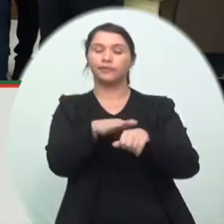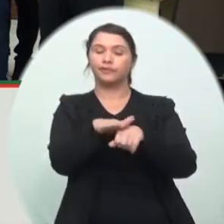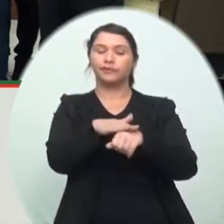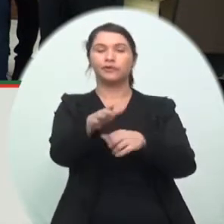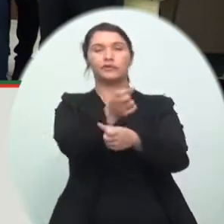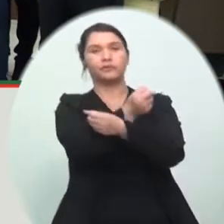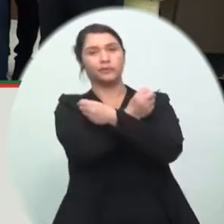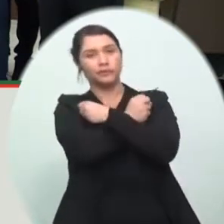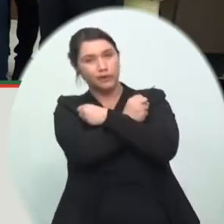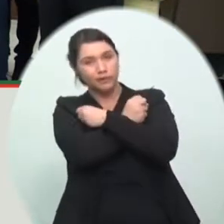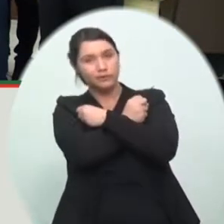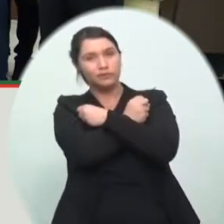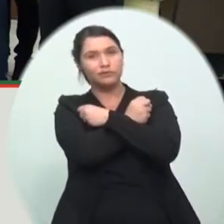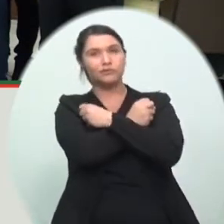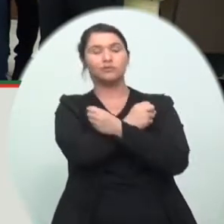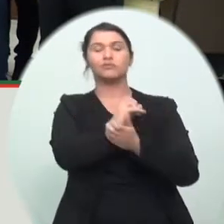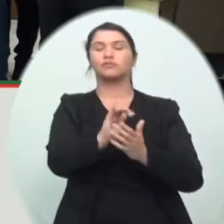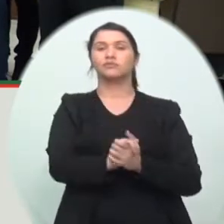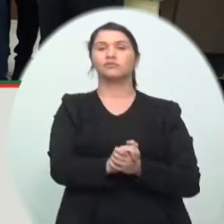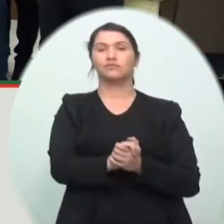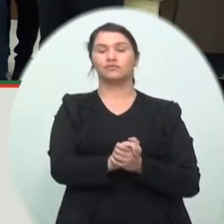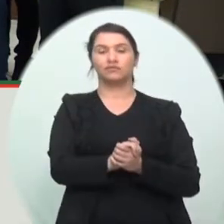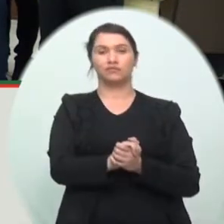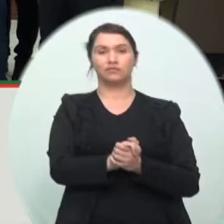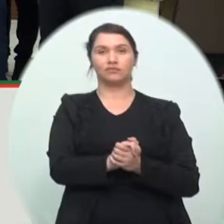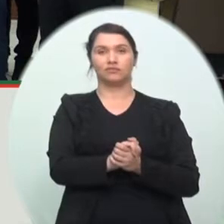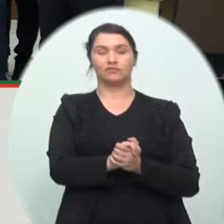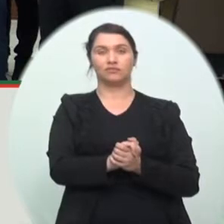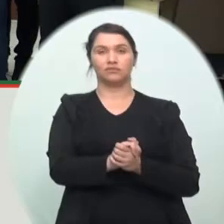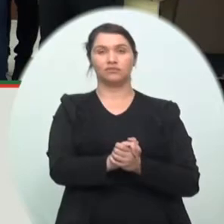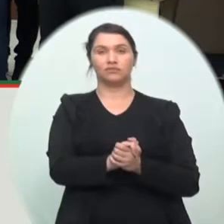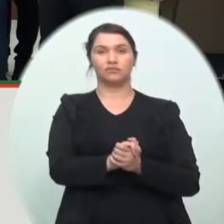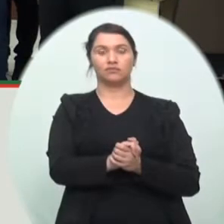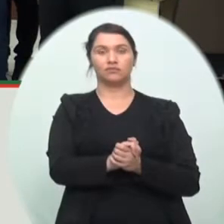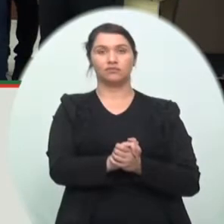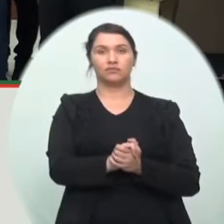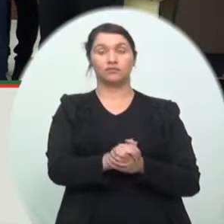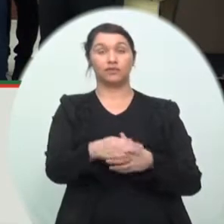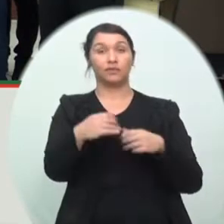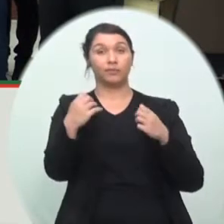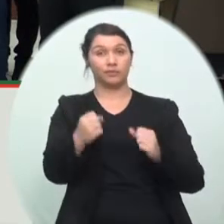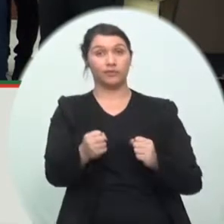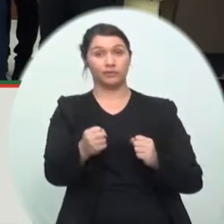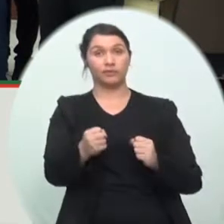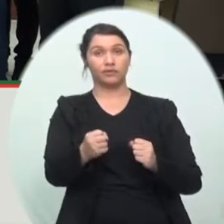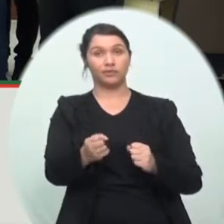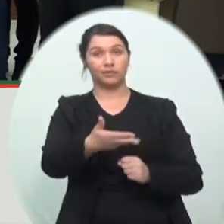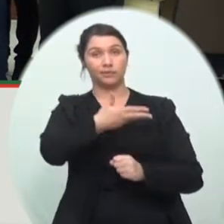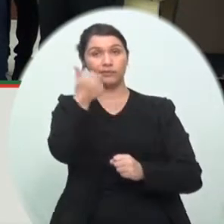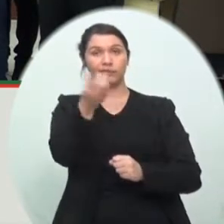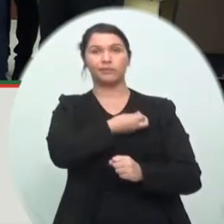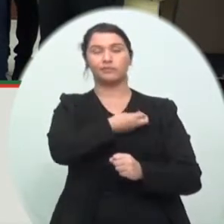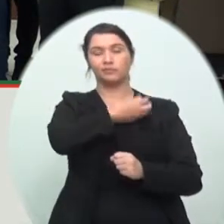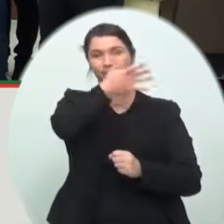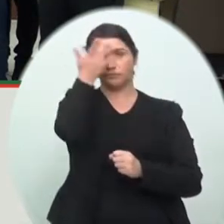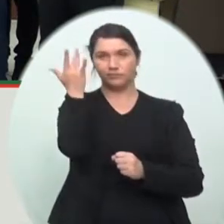uma palavra que vá levar consolo ao coração de todas essas famílias que a gente ajuda.